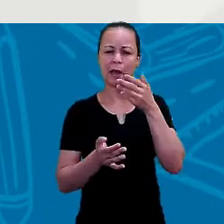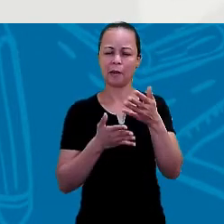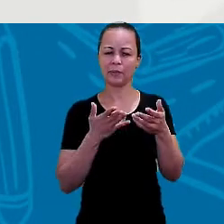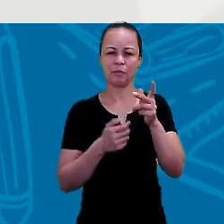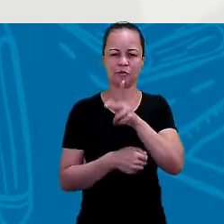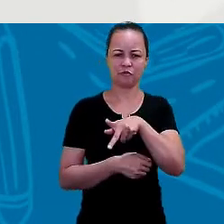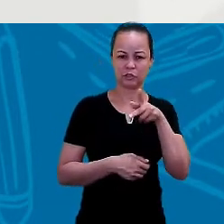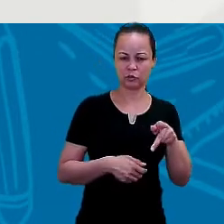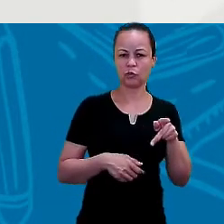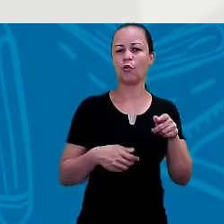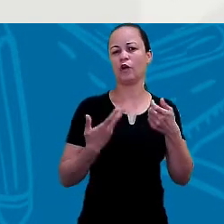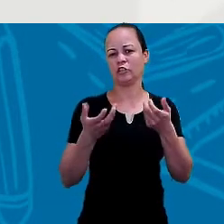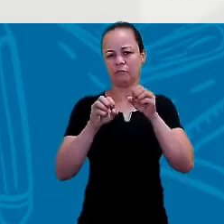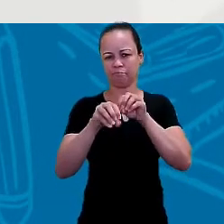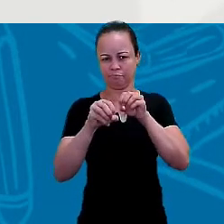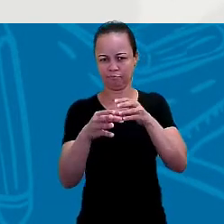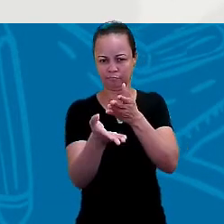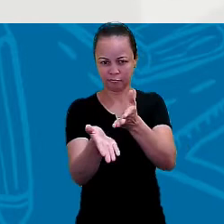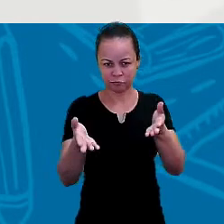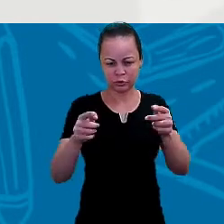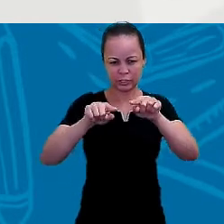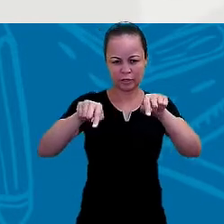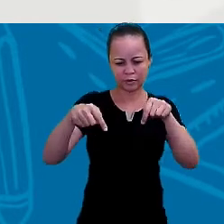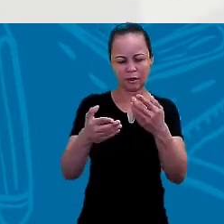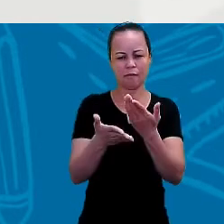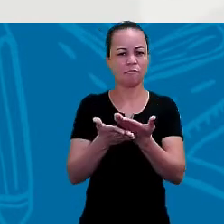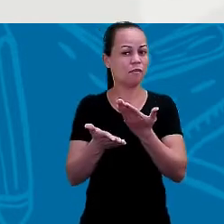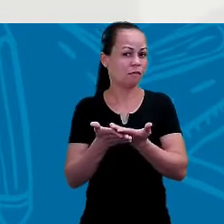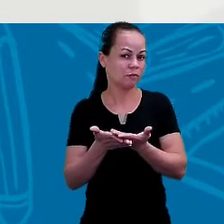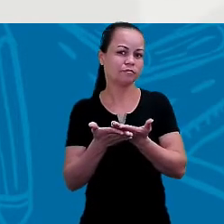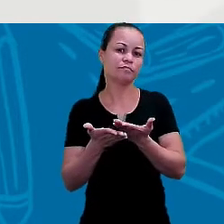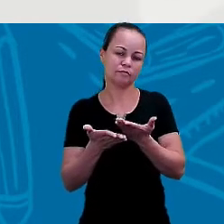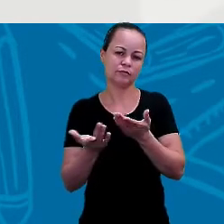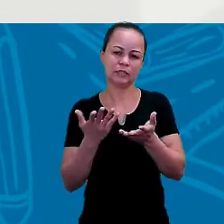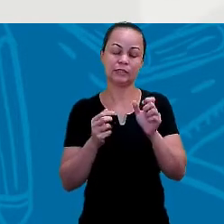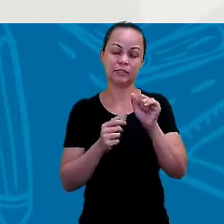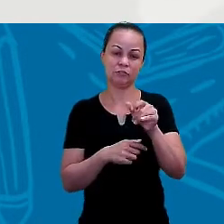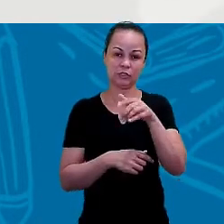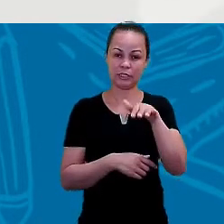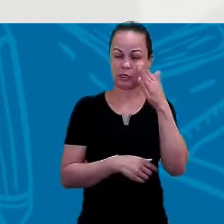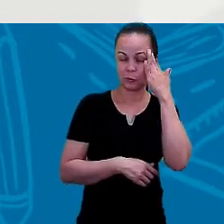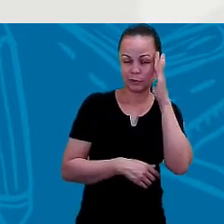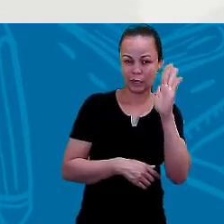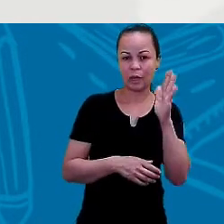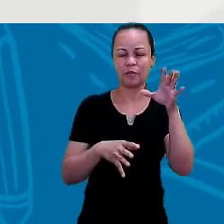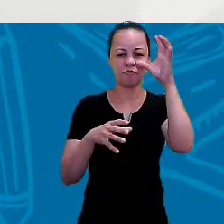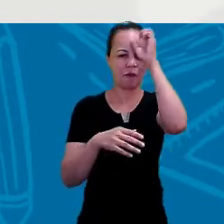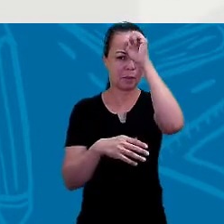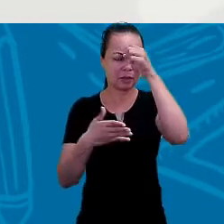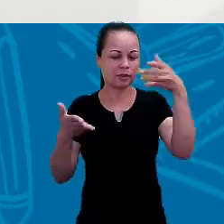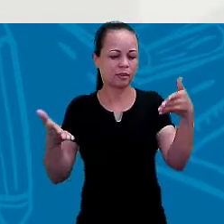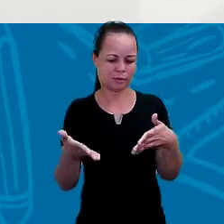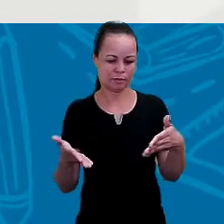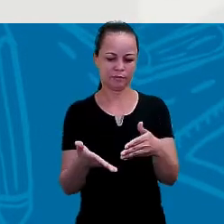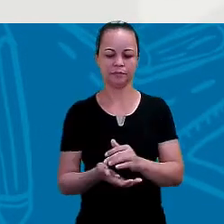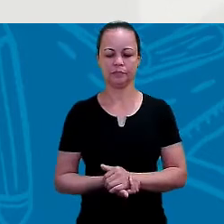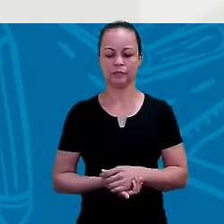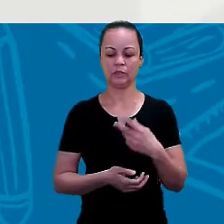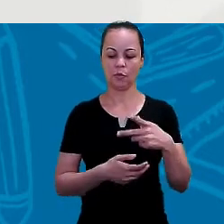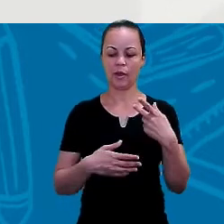sala de aula. Quem não ouviu vai aprender hoje. Então, veja só. Pronome é uma classe gramatical